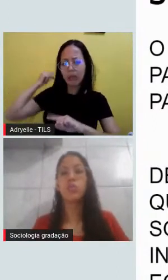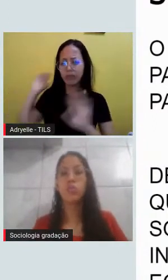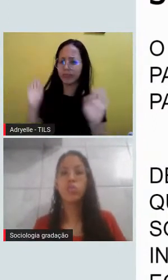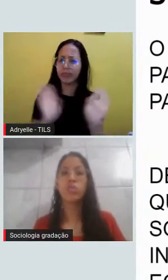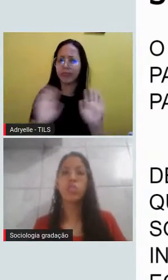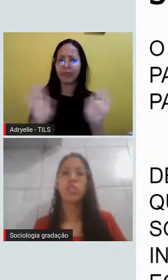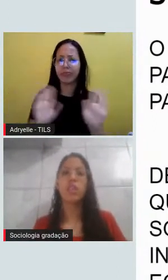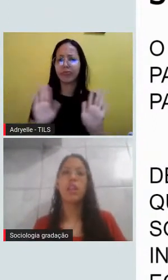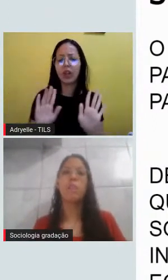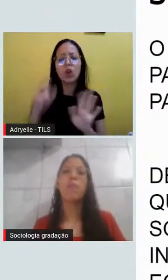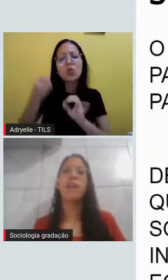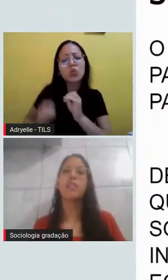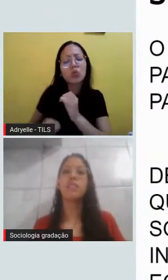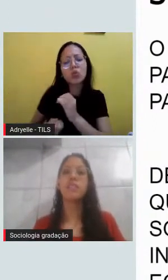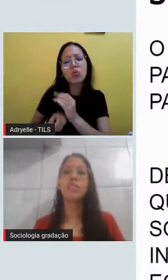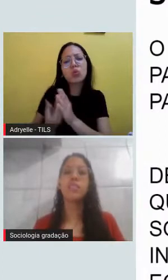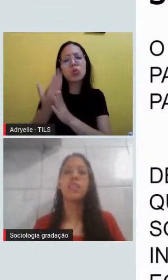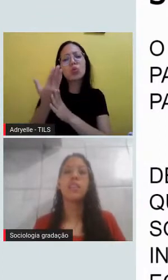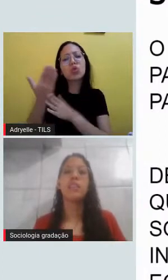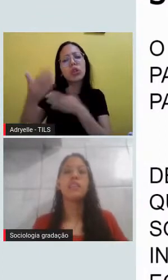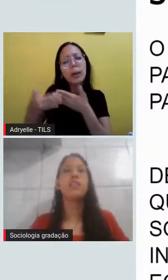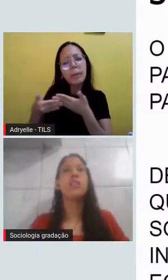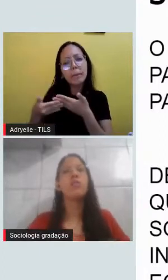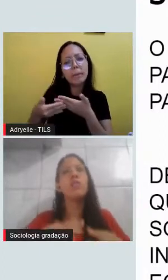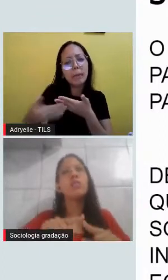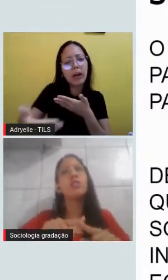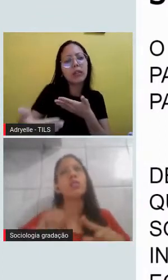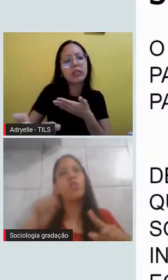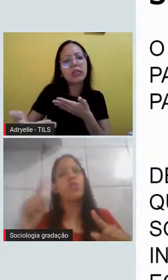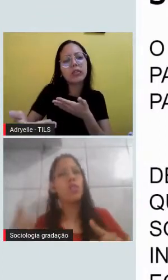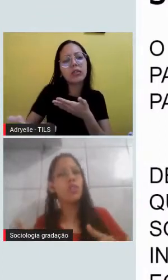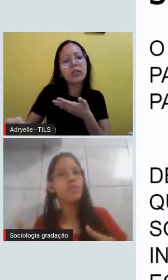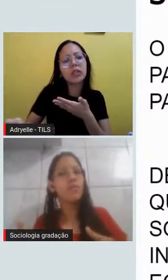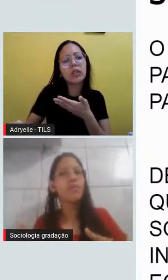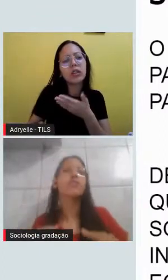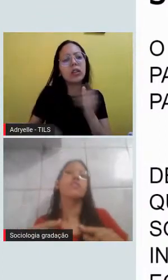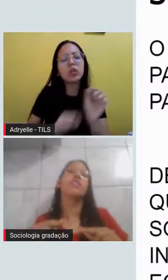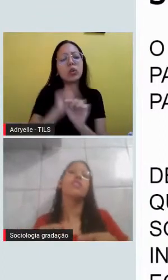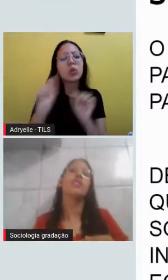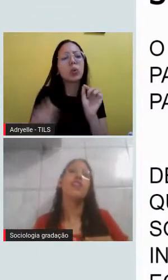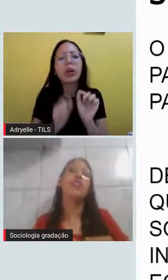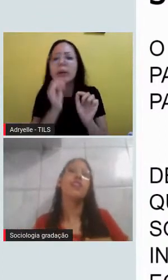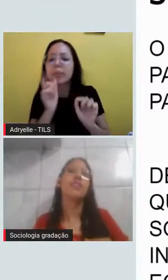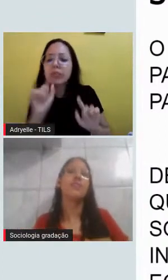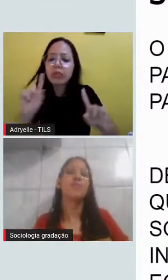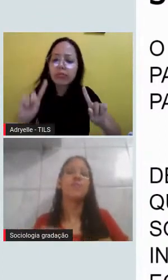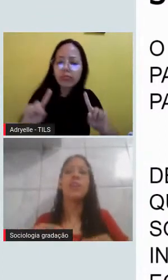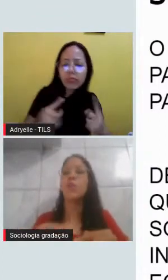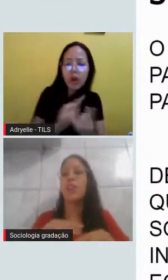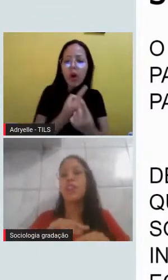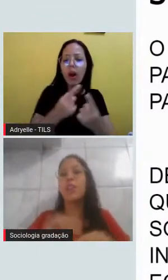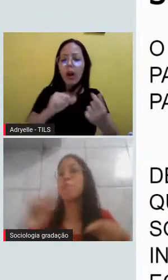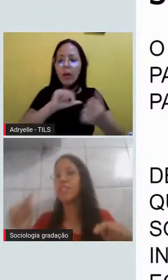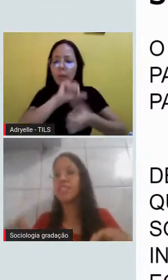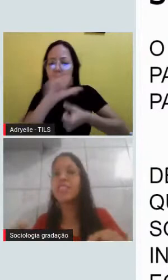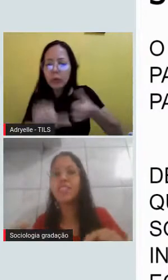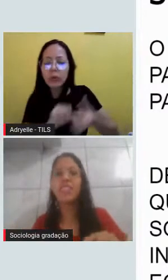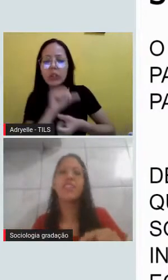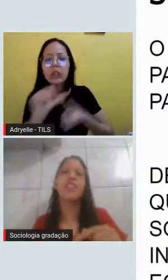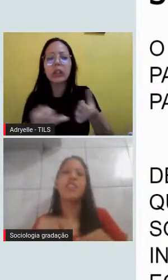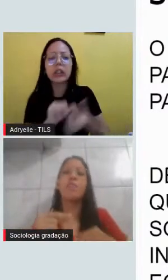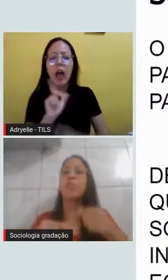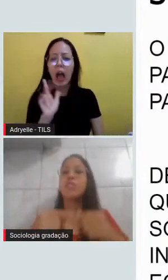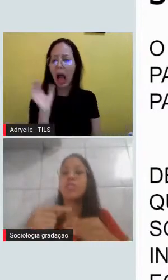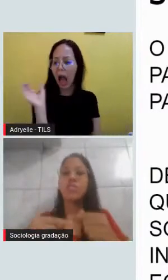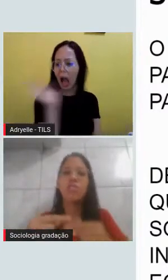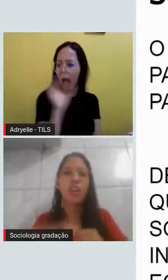que surge a partir de uma troca que não é